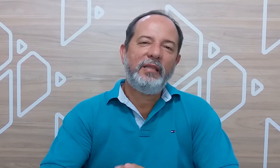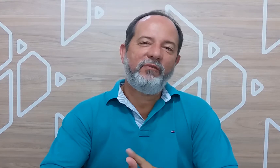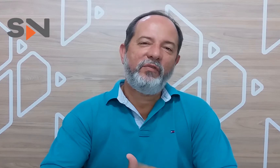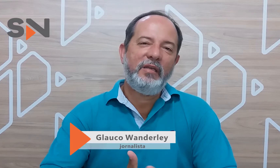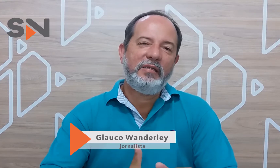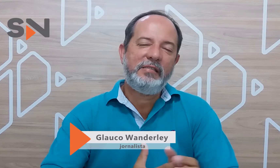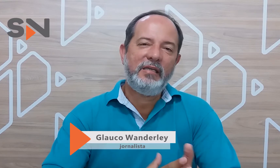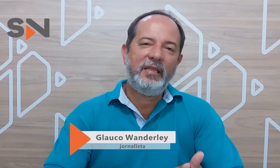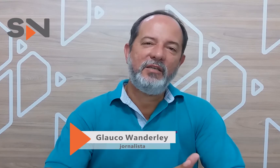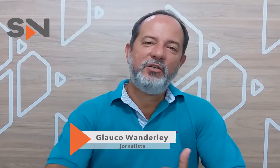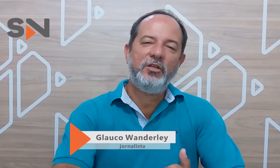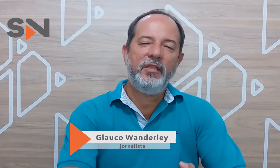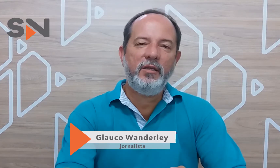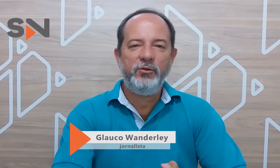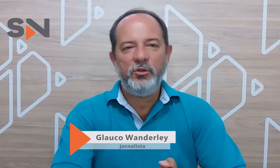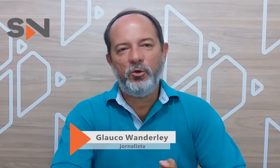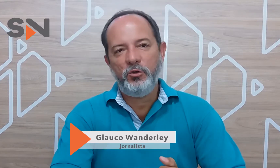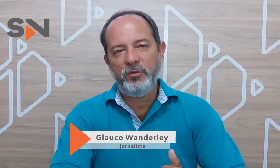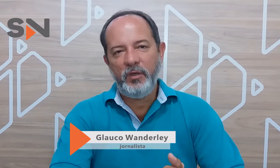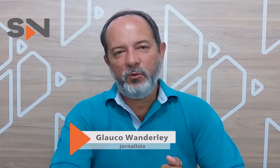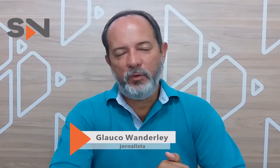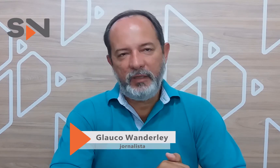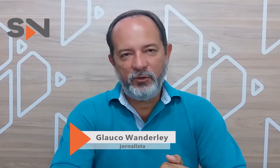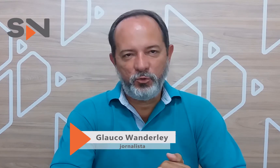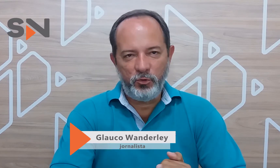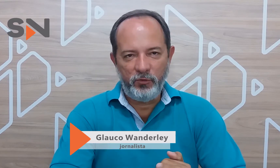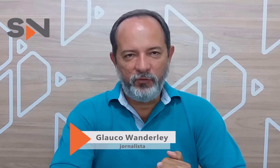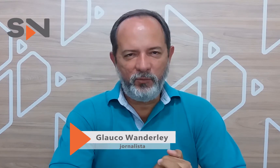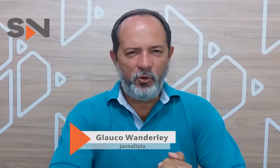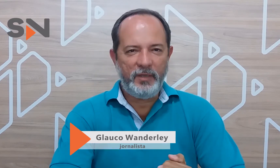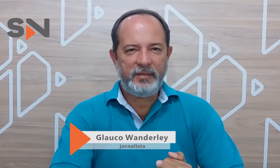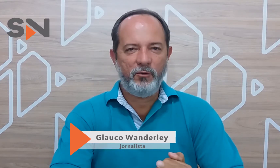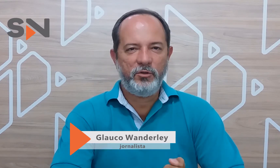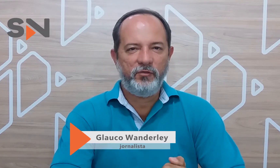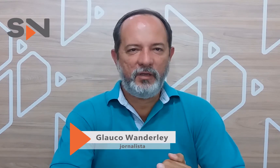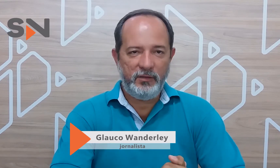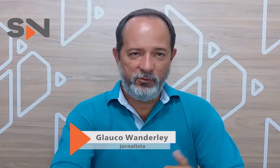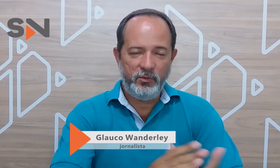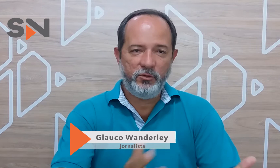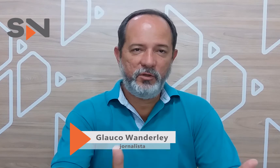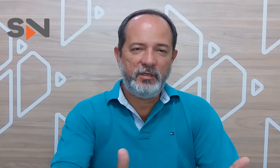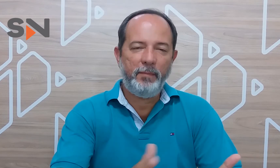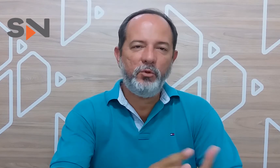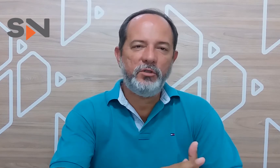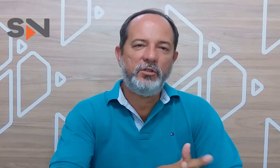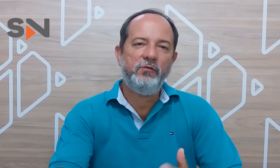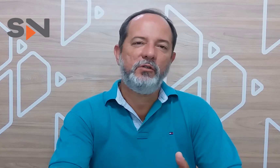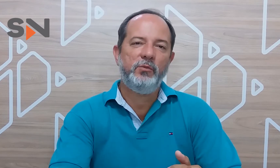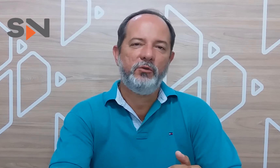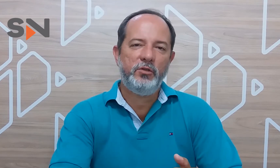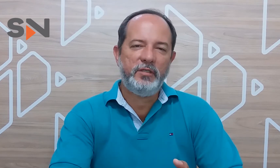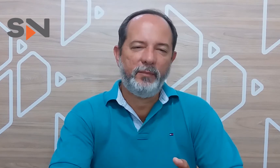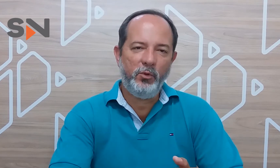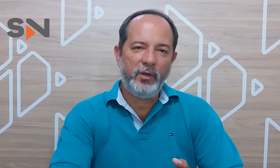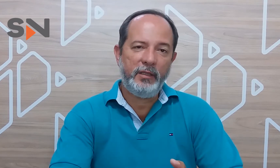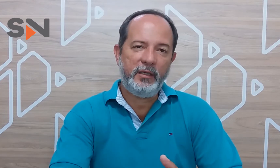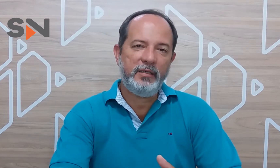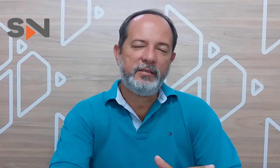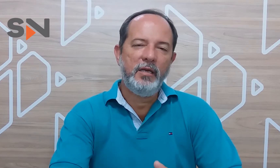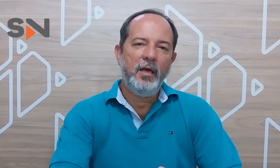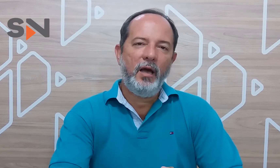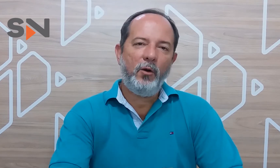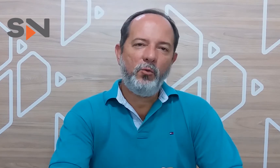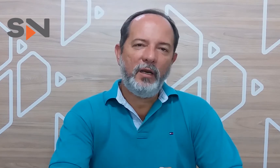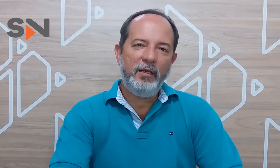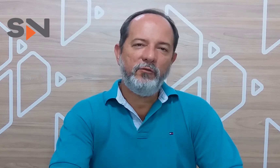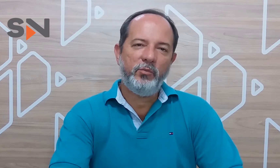Olá, hoje é quarta-feira, dia 10 de janeiro de 2018. Vamos começar hoje falando de uma notícia positiva, de uma notícia boa, que